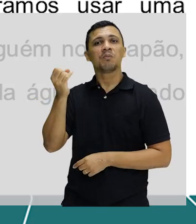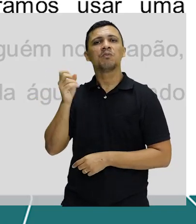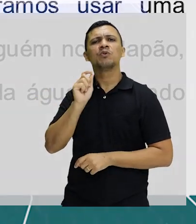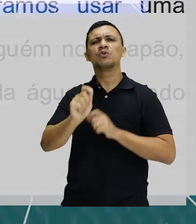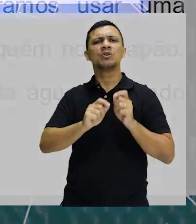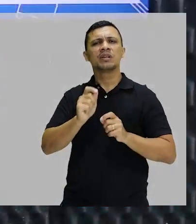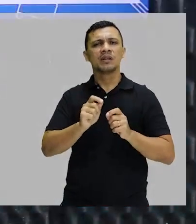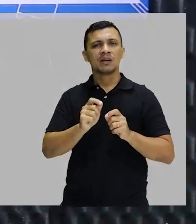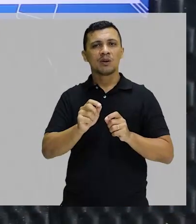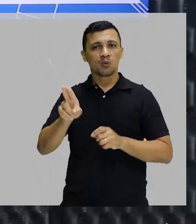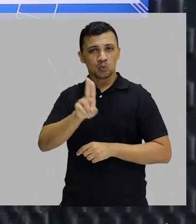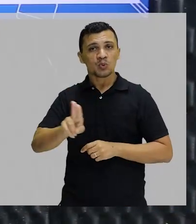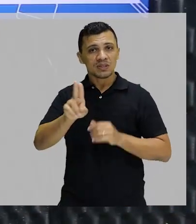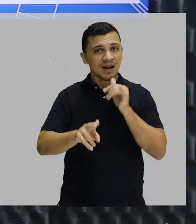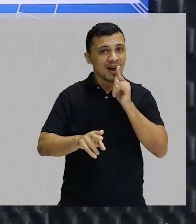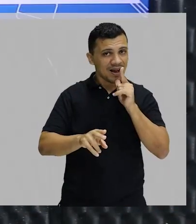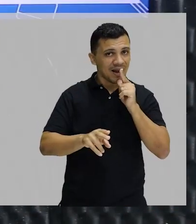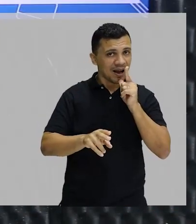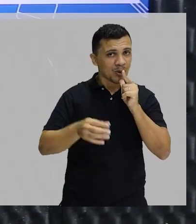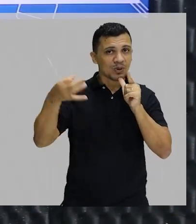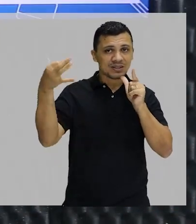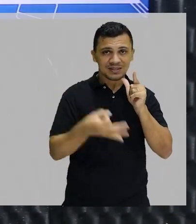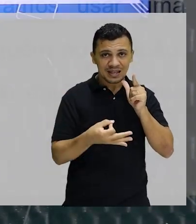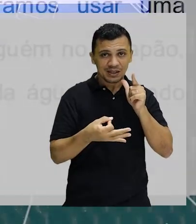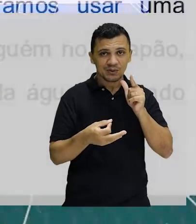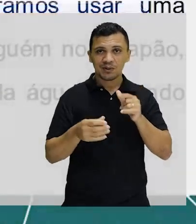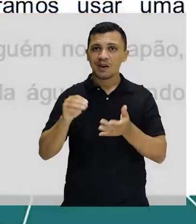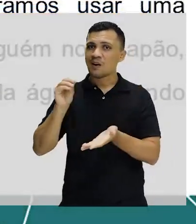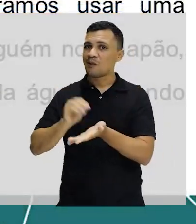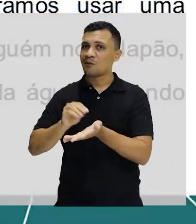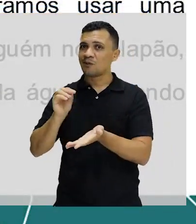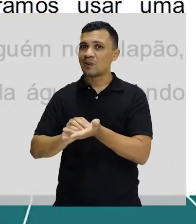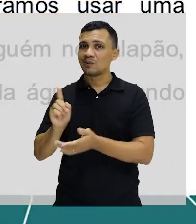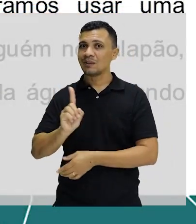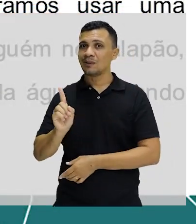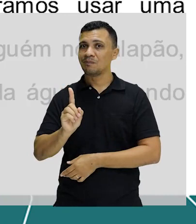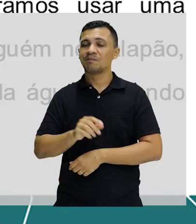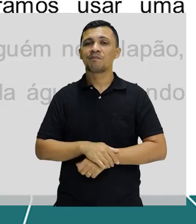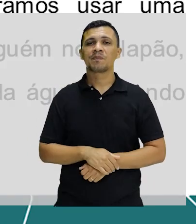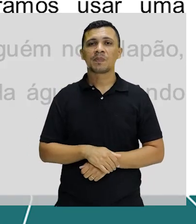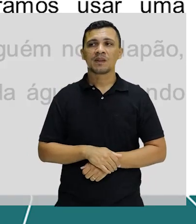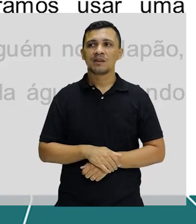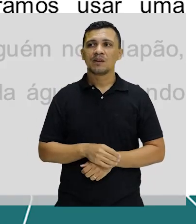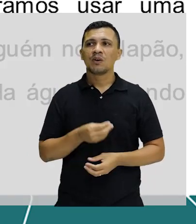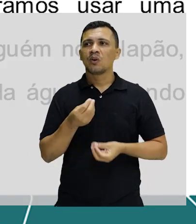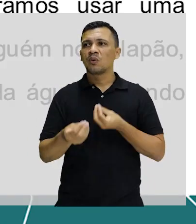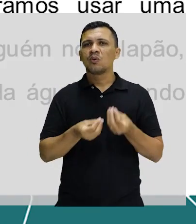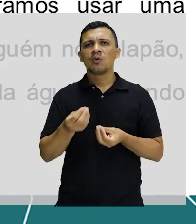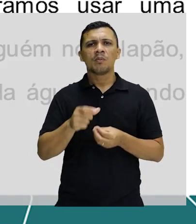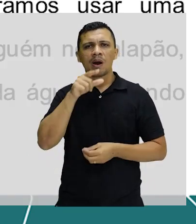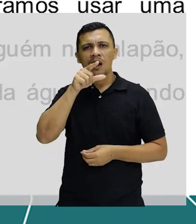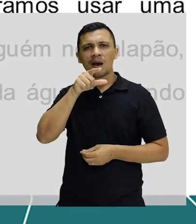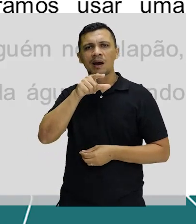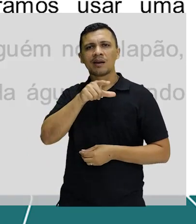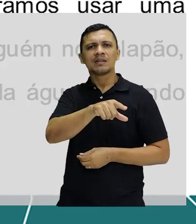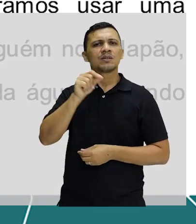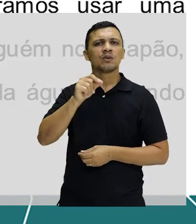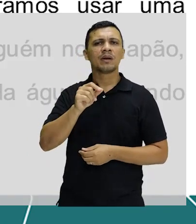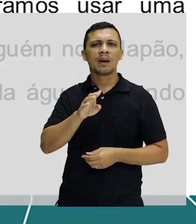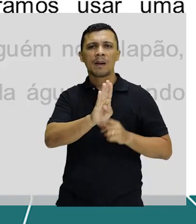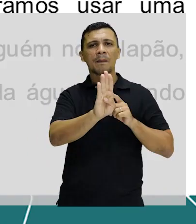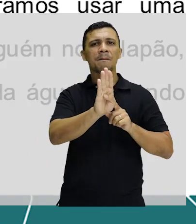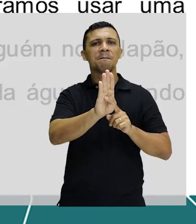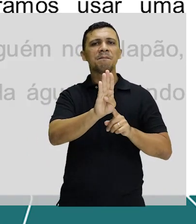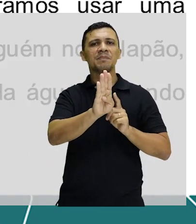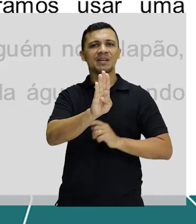não vai faltar. Então, na verdade, seria essa a opção, né? Ali a gente teve a omissão do